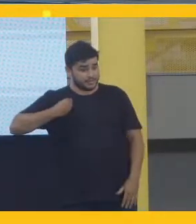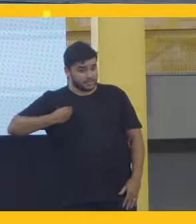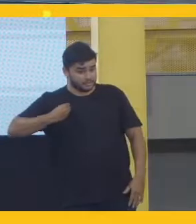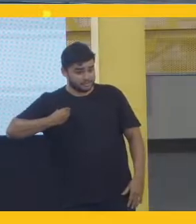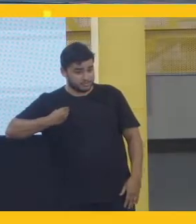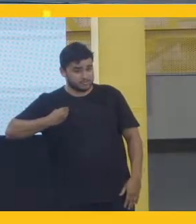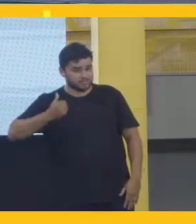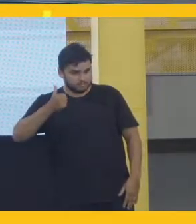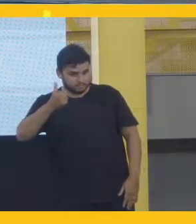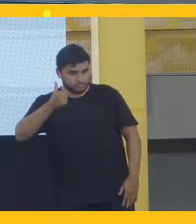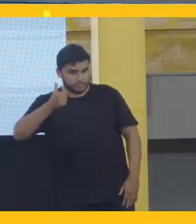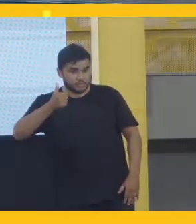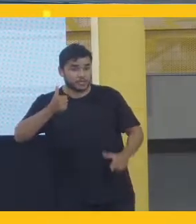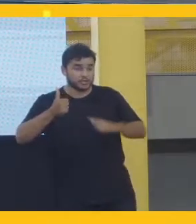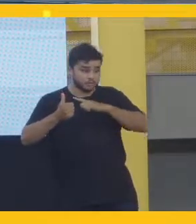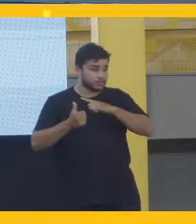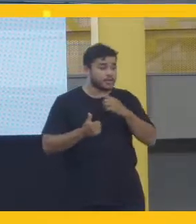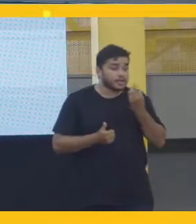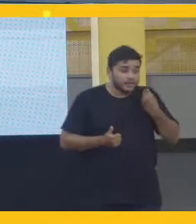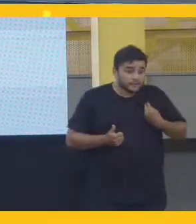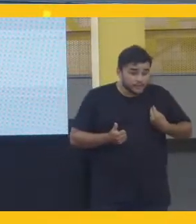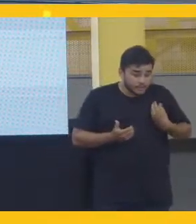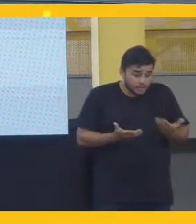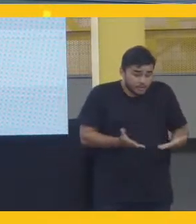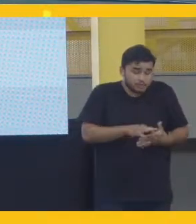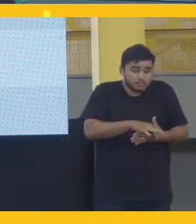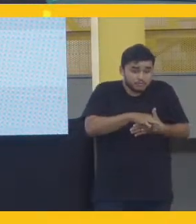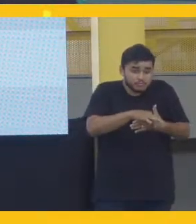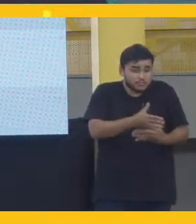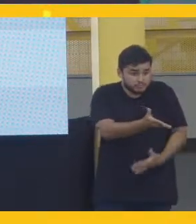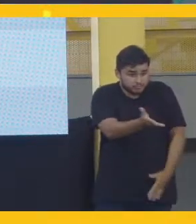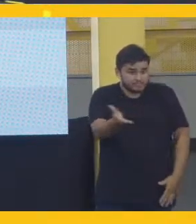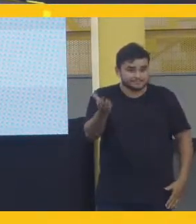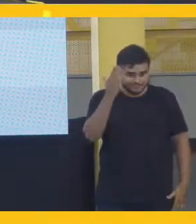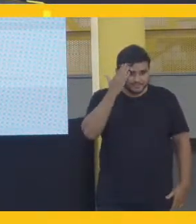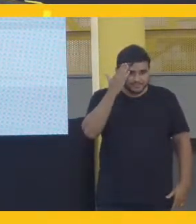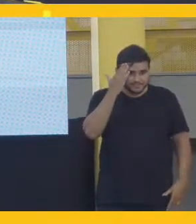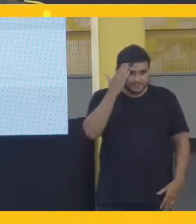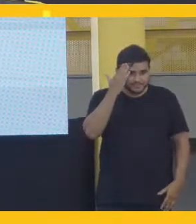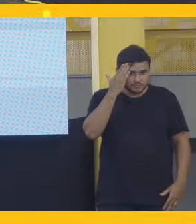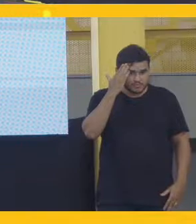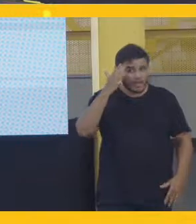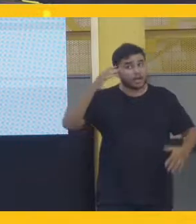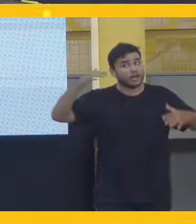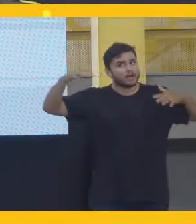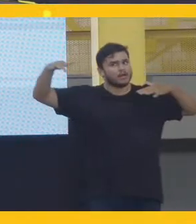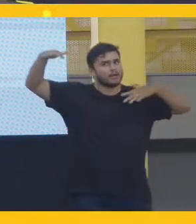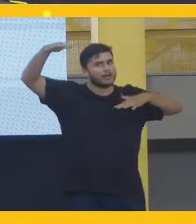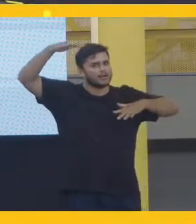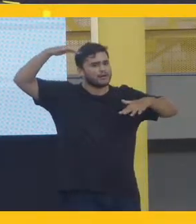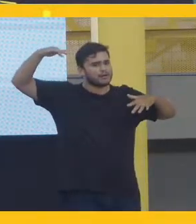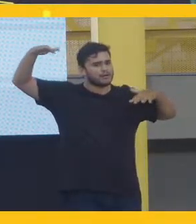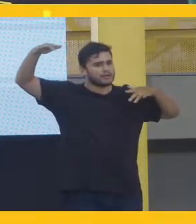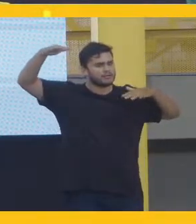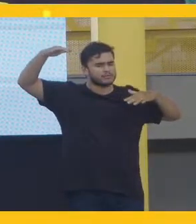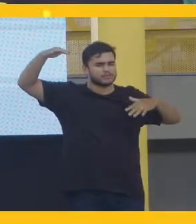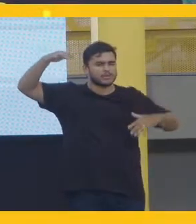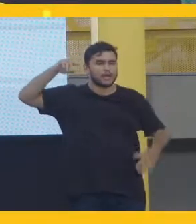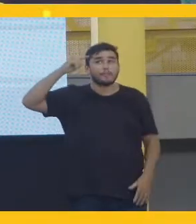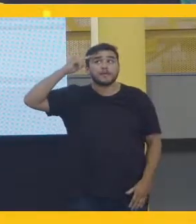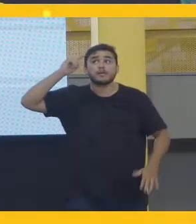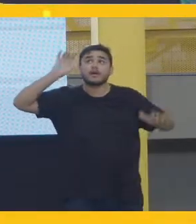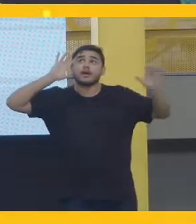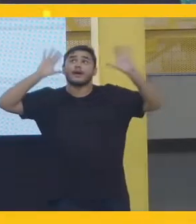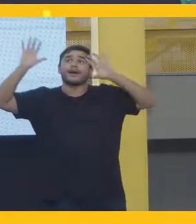ideias. Mas o que é esse raio de luz? É uma forma que nós encontramos de representar